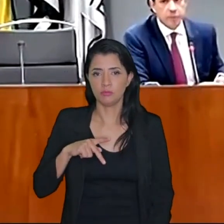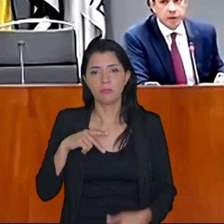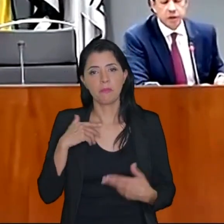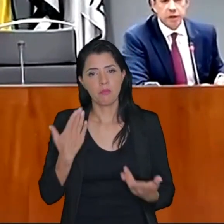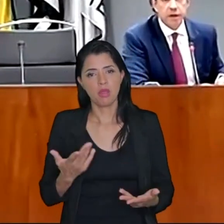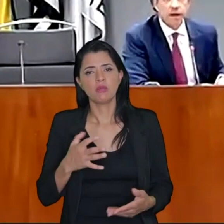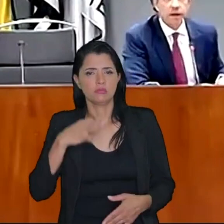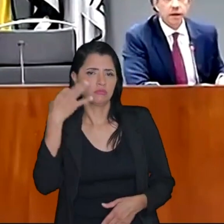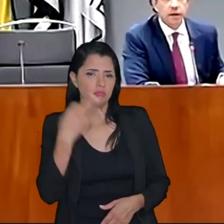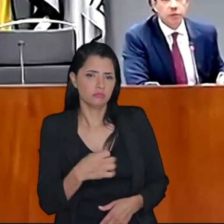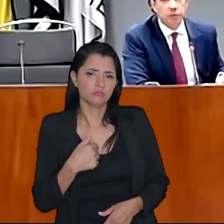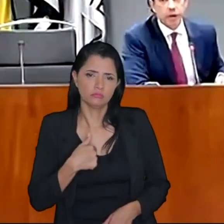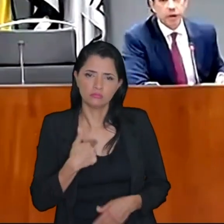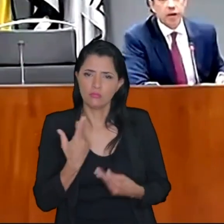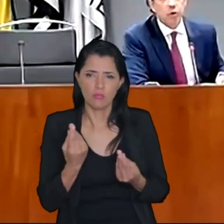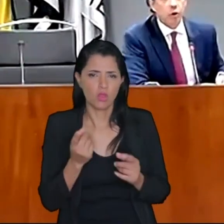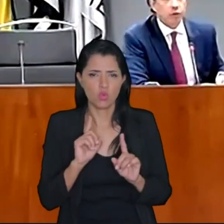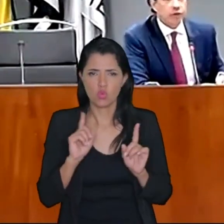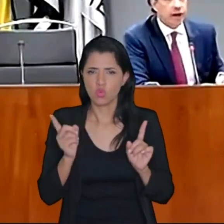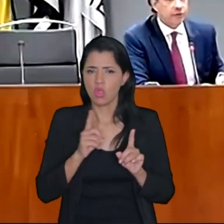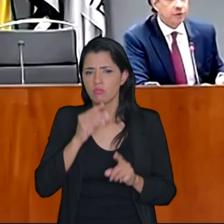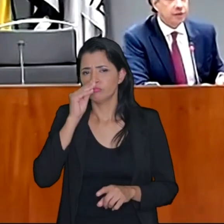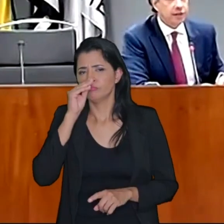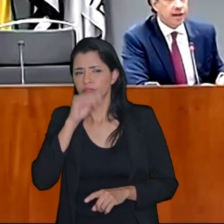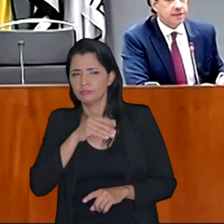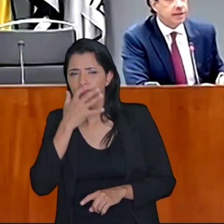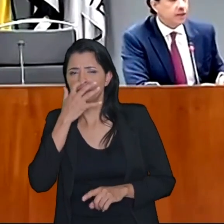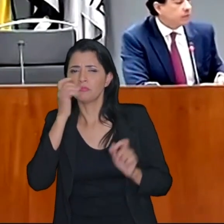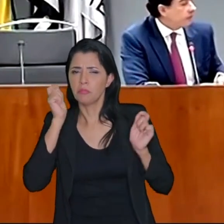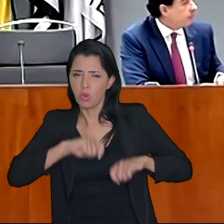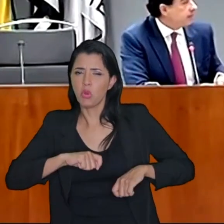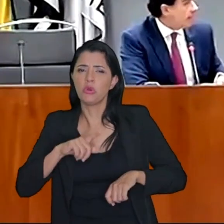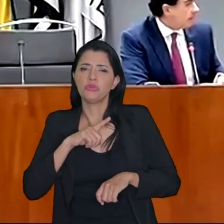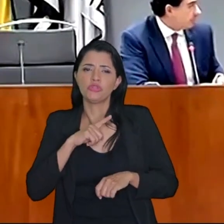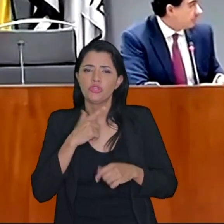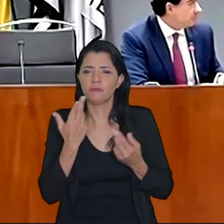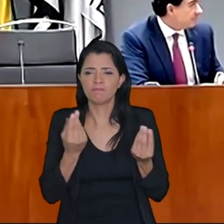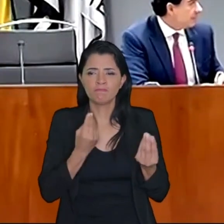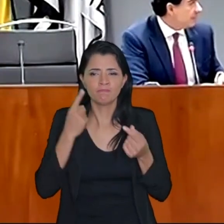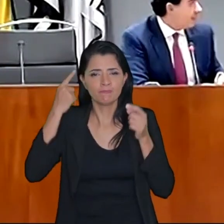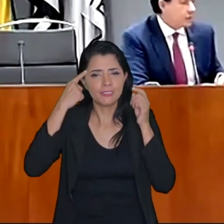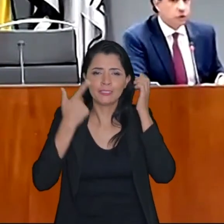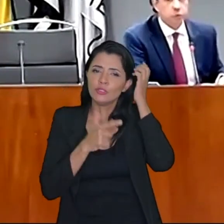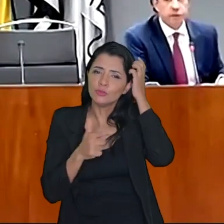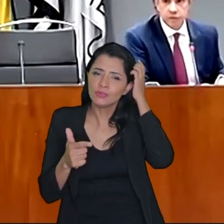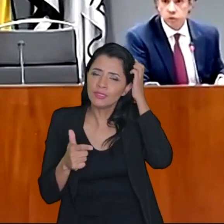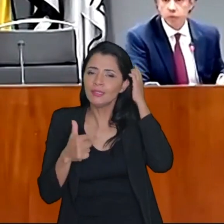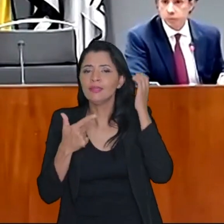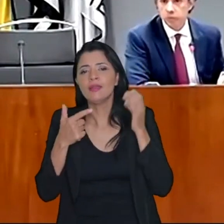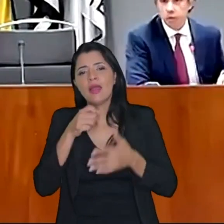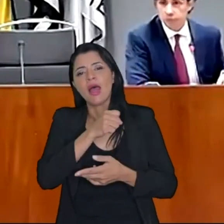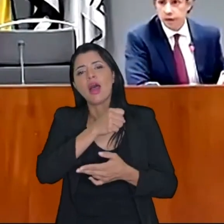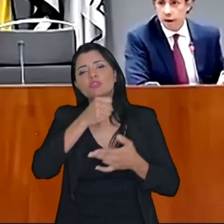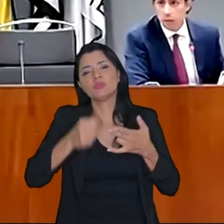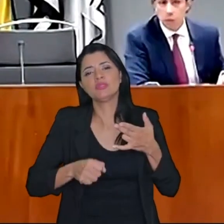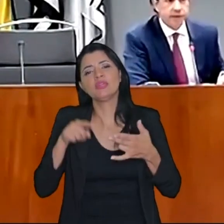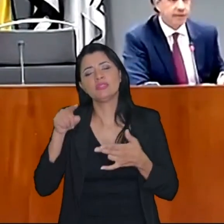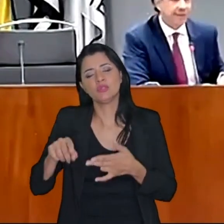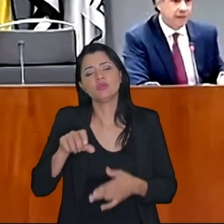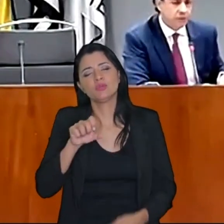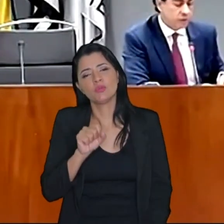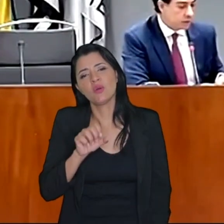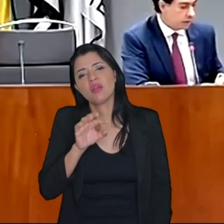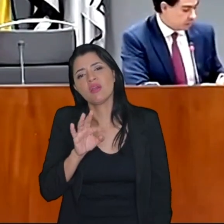eu, obviamente, não ignoro o fato de que assim não tem pensado a jurisprudência do Supremo Tribunal Federal. Há